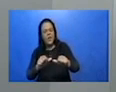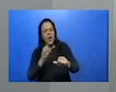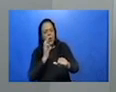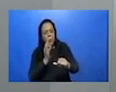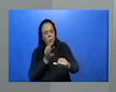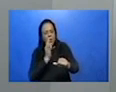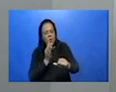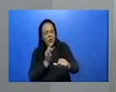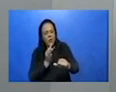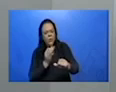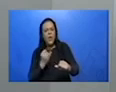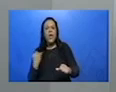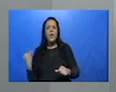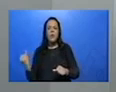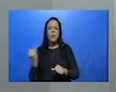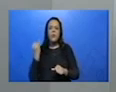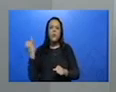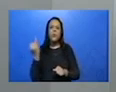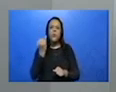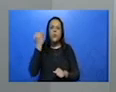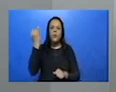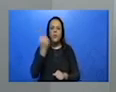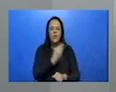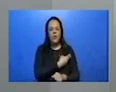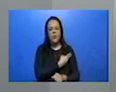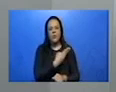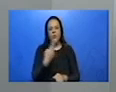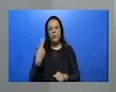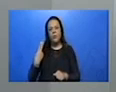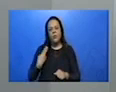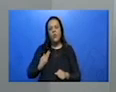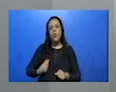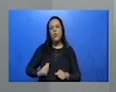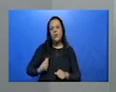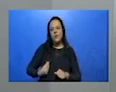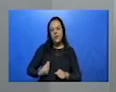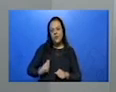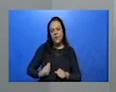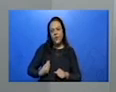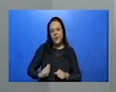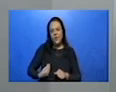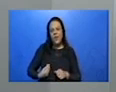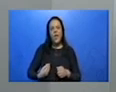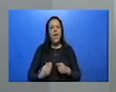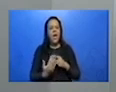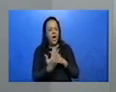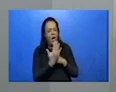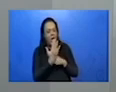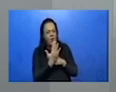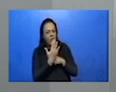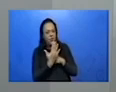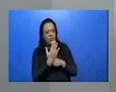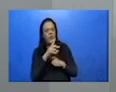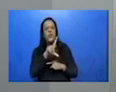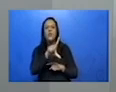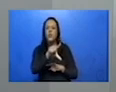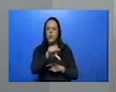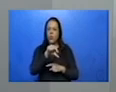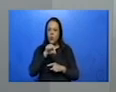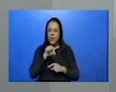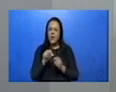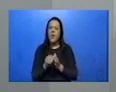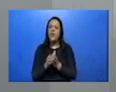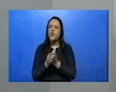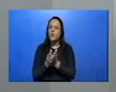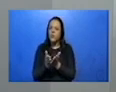do nosso dia a dia. E ela nos ajuda muito a tomar as devidas escolhas, a escolher aquilo que realmente vai nos